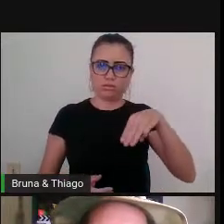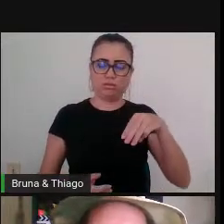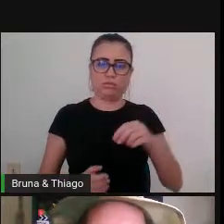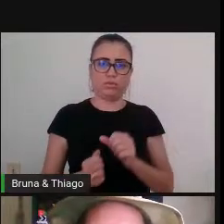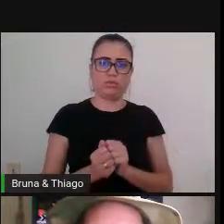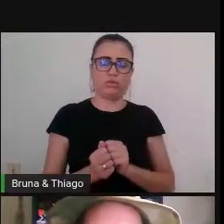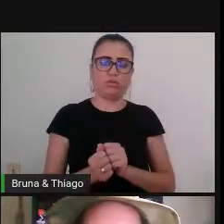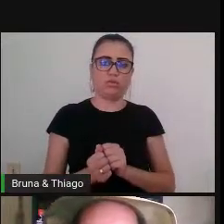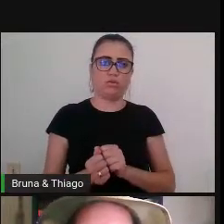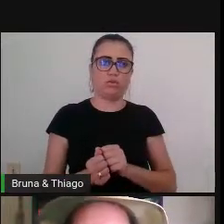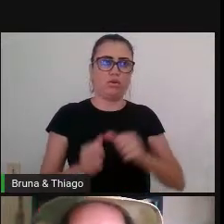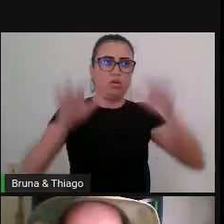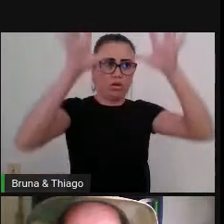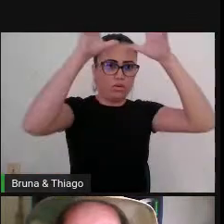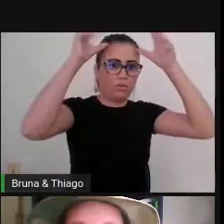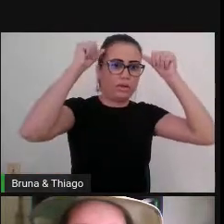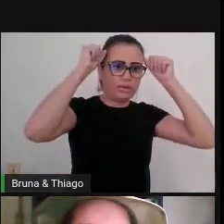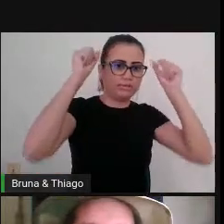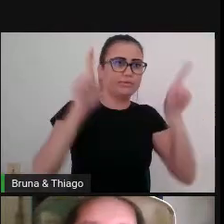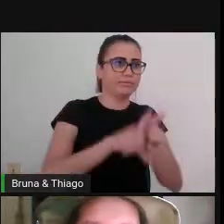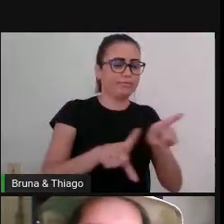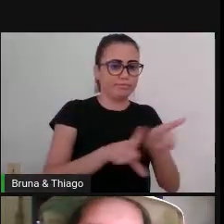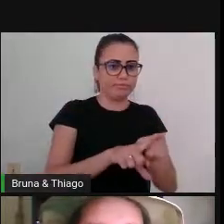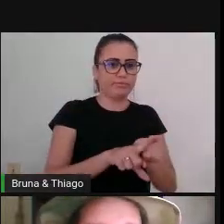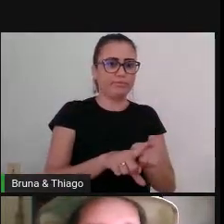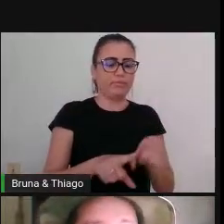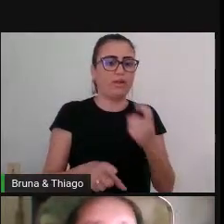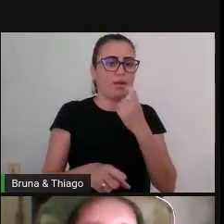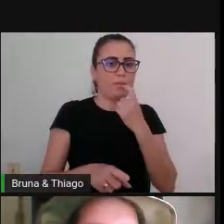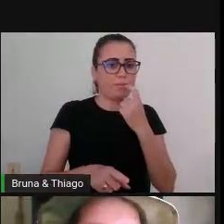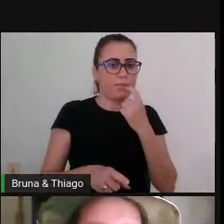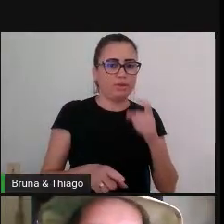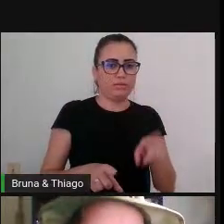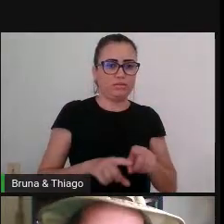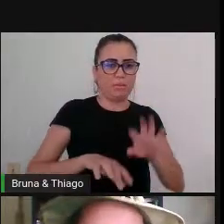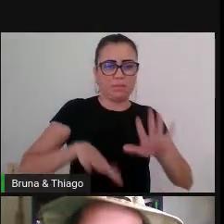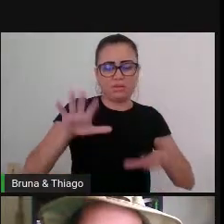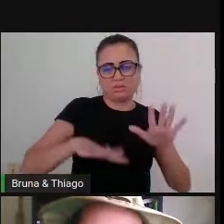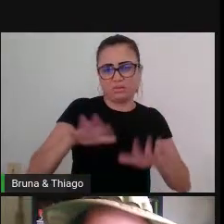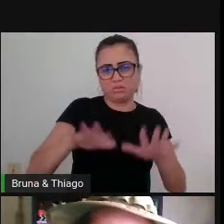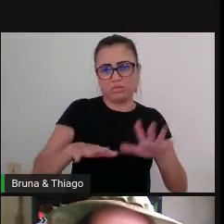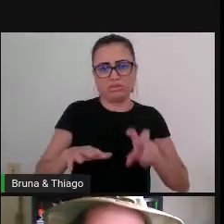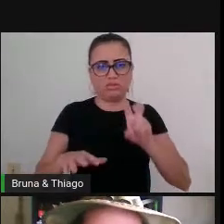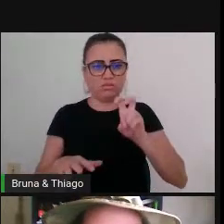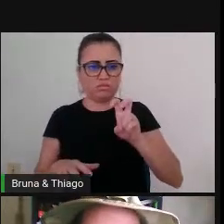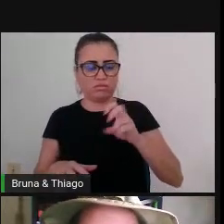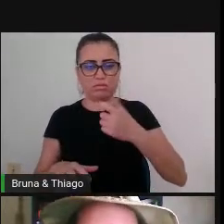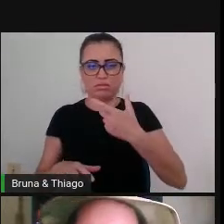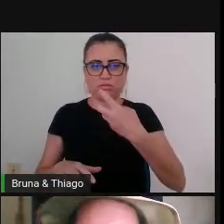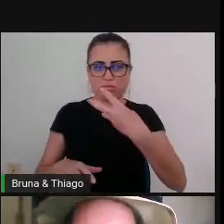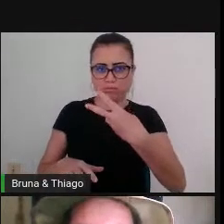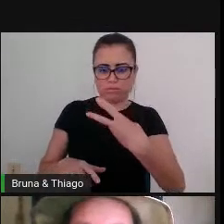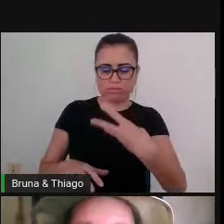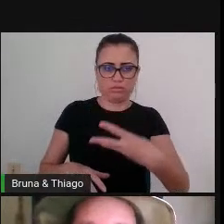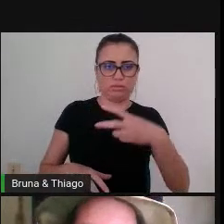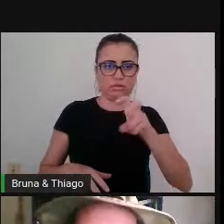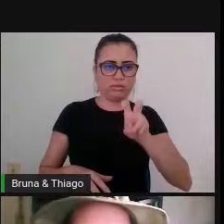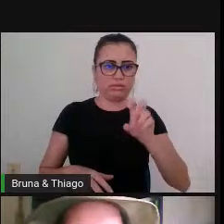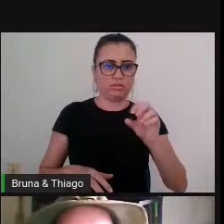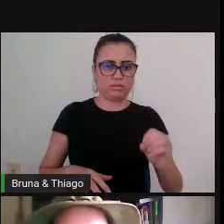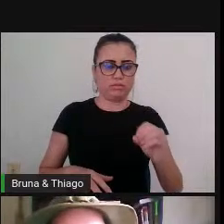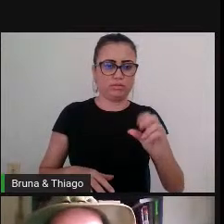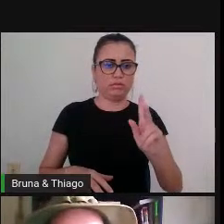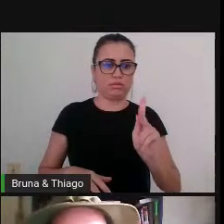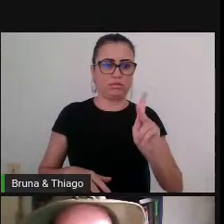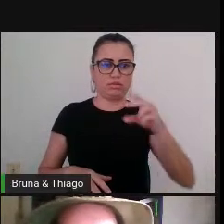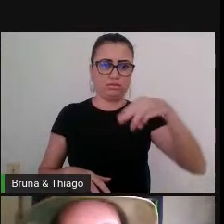está por aqui também. Daqui até a divisa com o Acre são pelo menos uns 350 quilômetros. Mas enfim, então bem-vindos aí a Porto Velho.